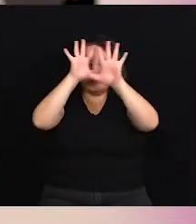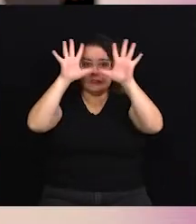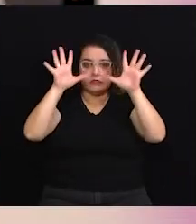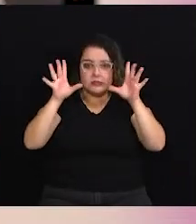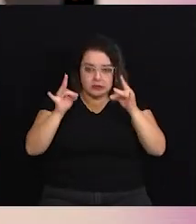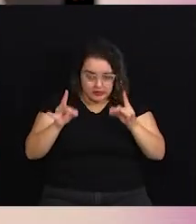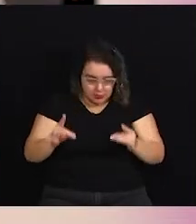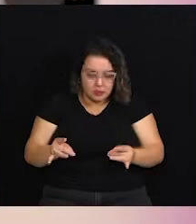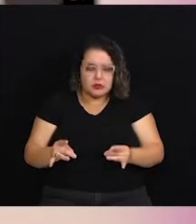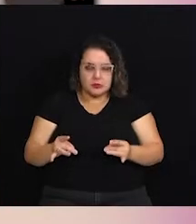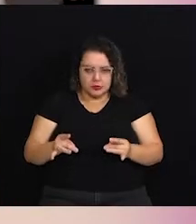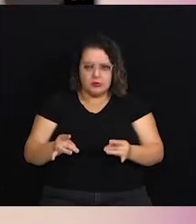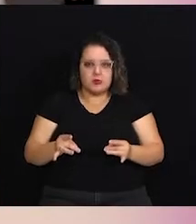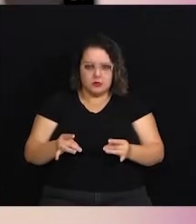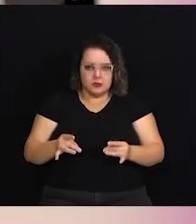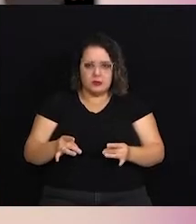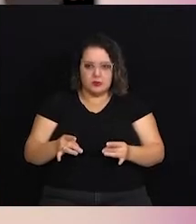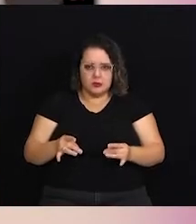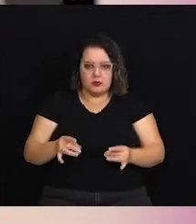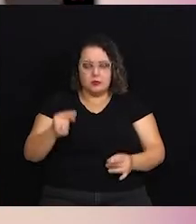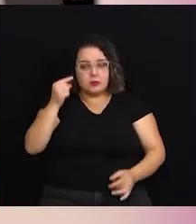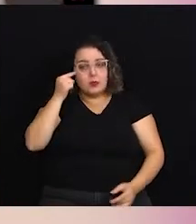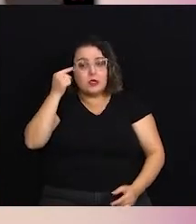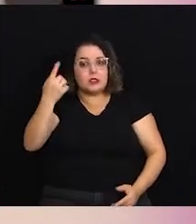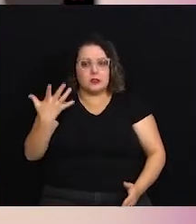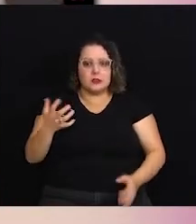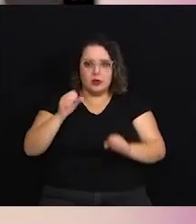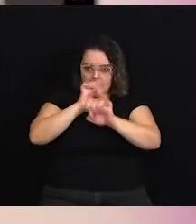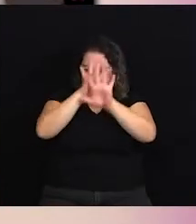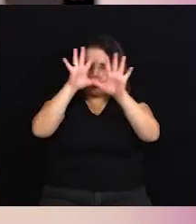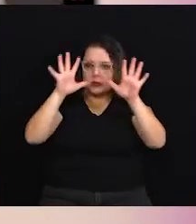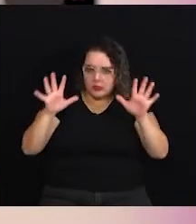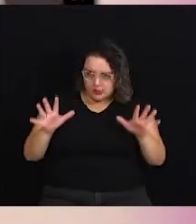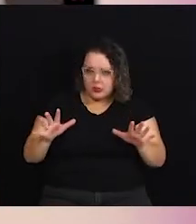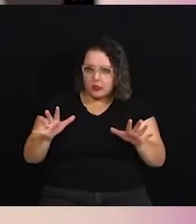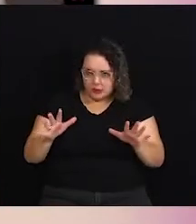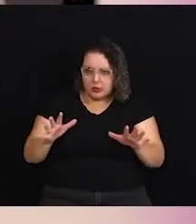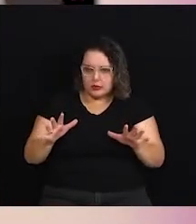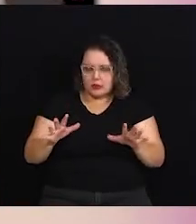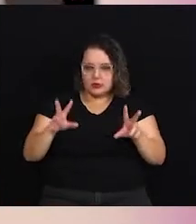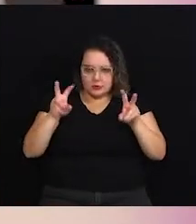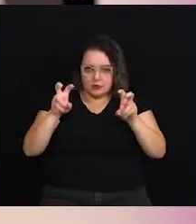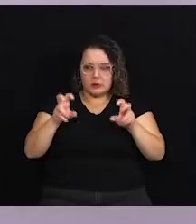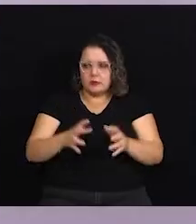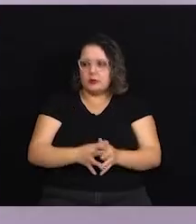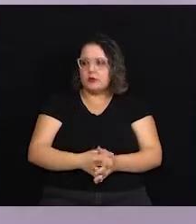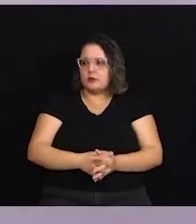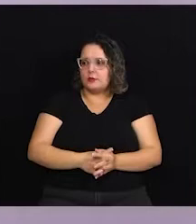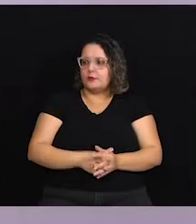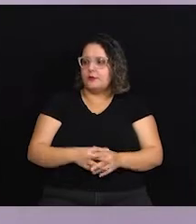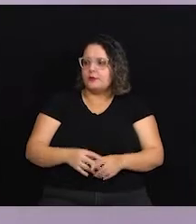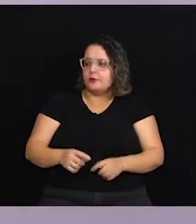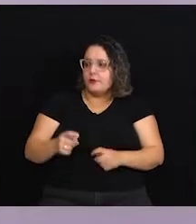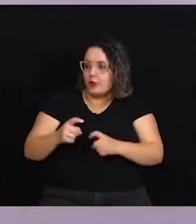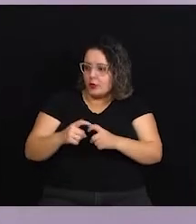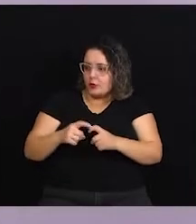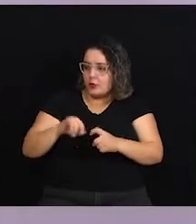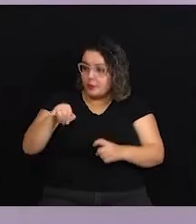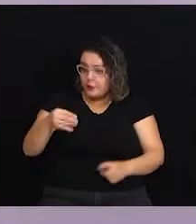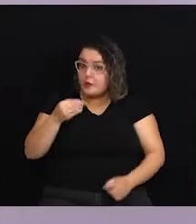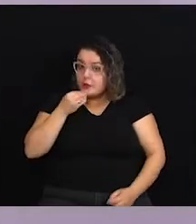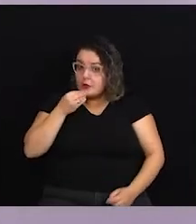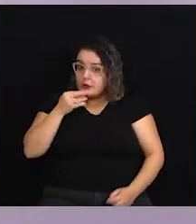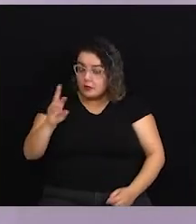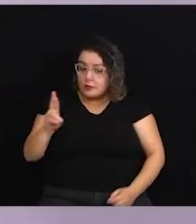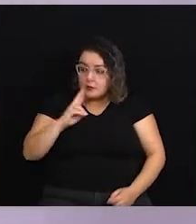esclarecermos né trazemos uma massa uma clareza aí sobre essa queimar Dr tá pegando o